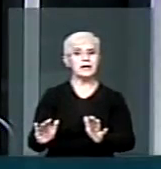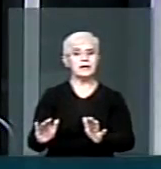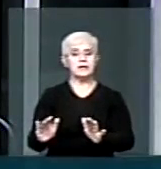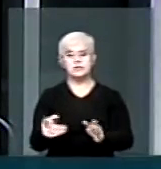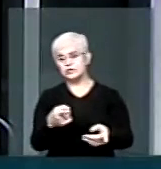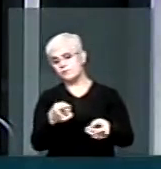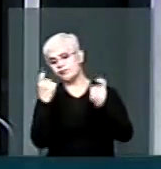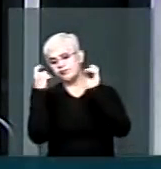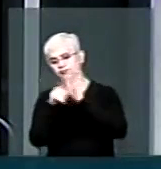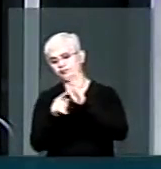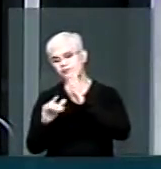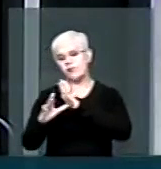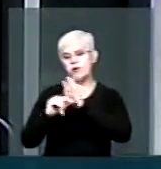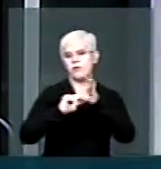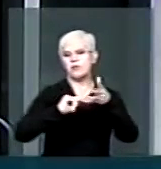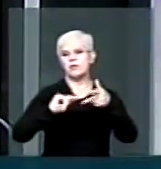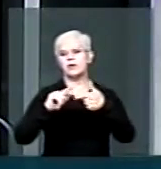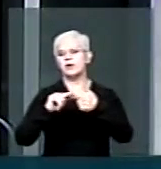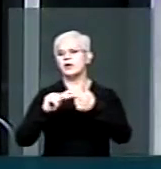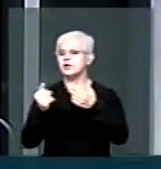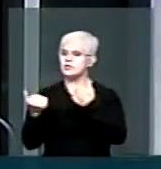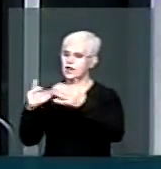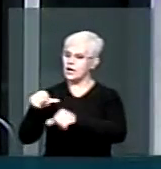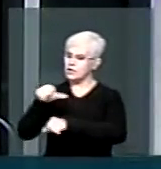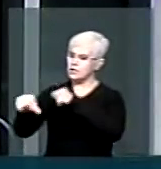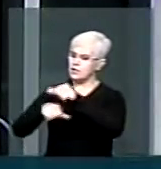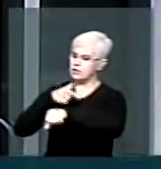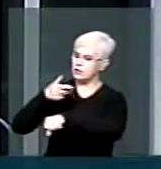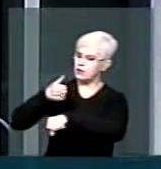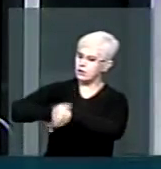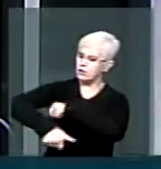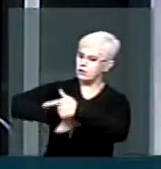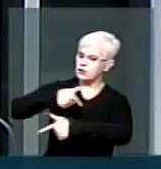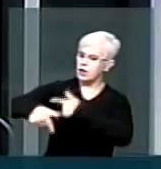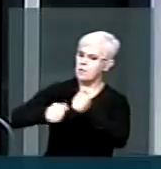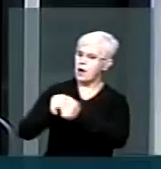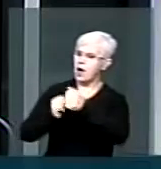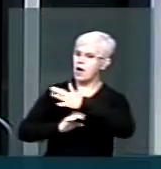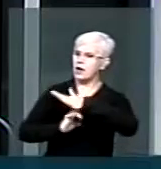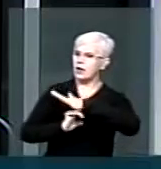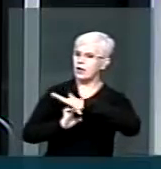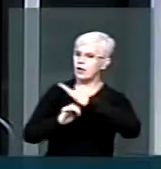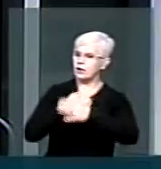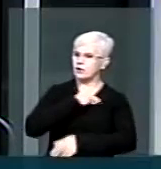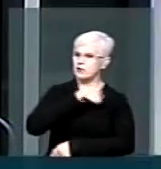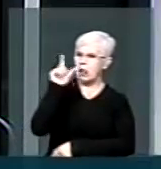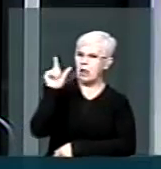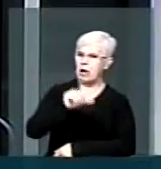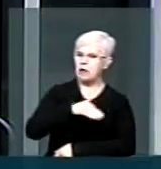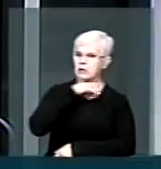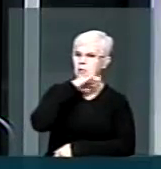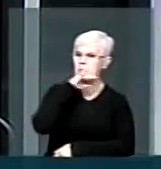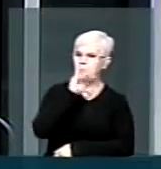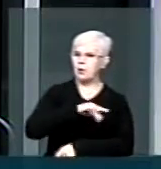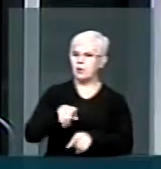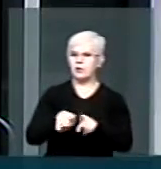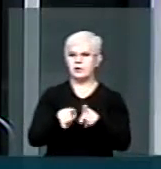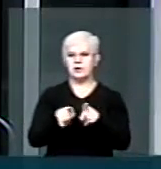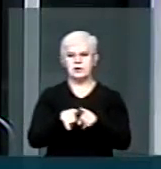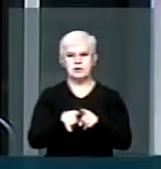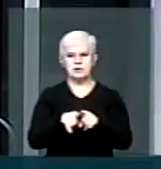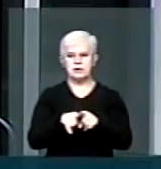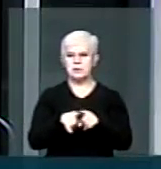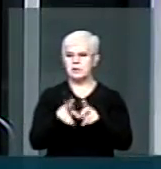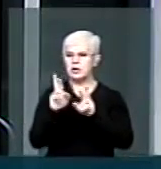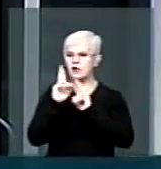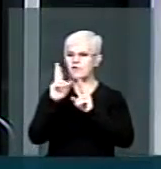droga causa em troca do trabalho exaustivo de horas em uma empresa, ganhando baixos salários e pouquíssimas